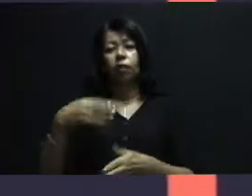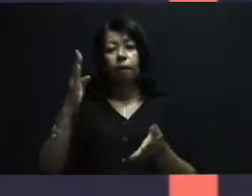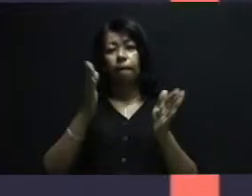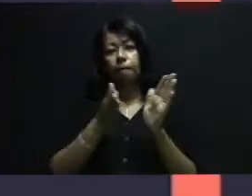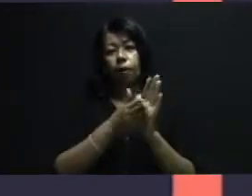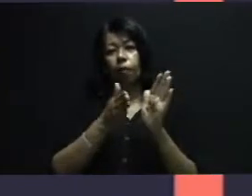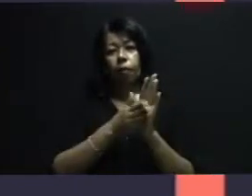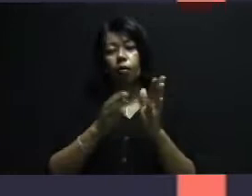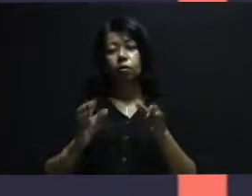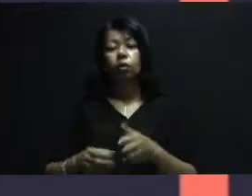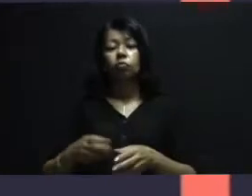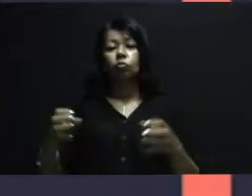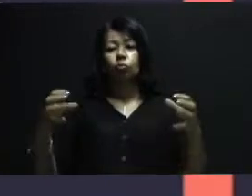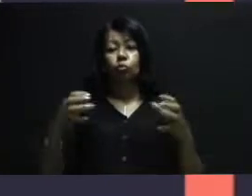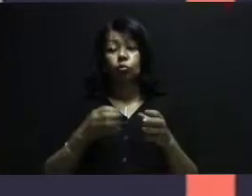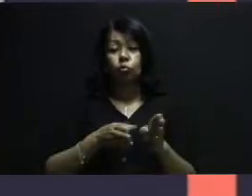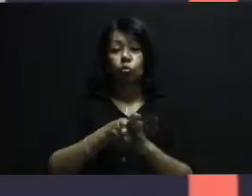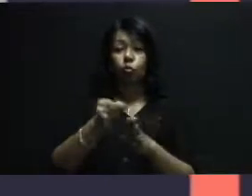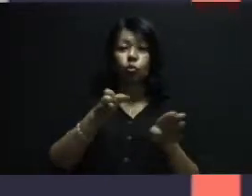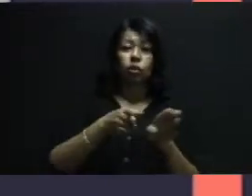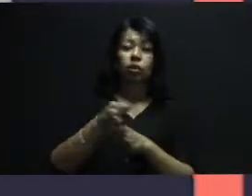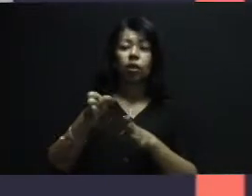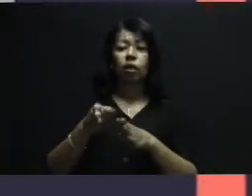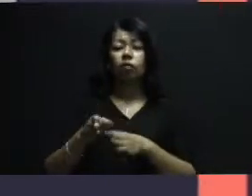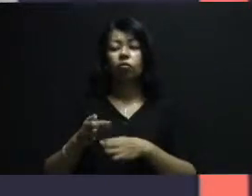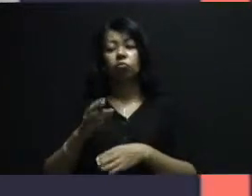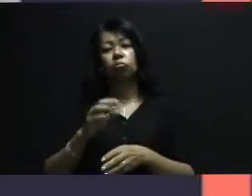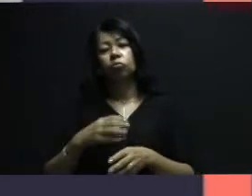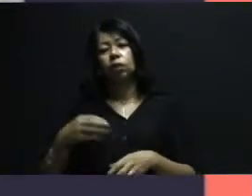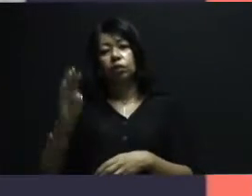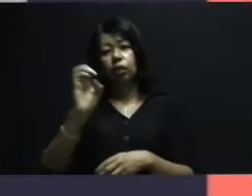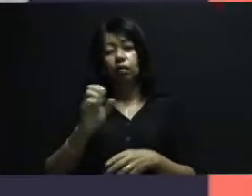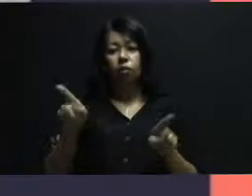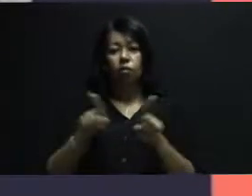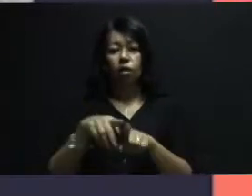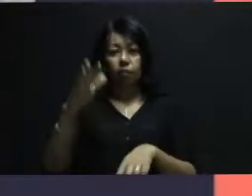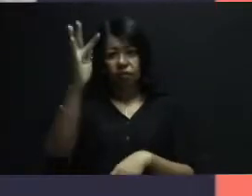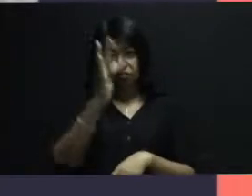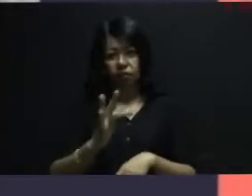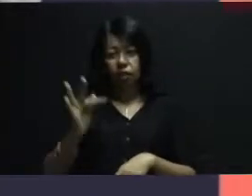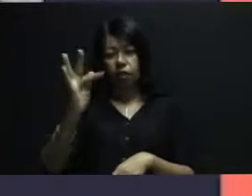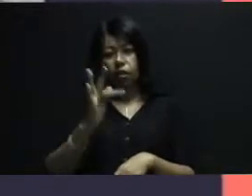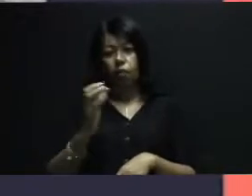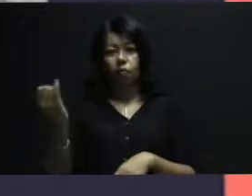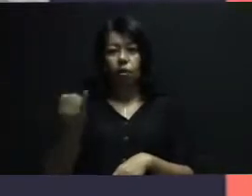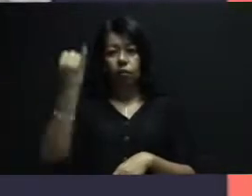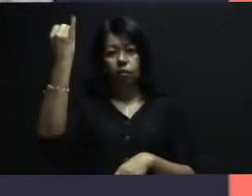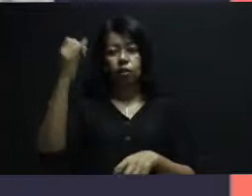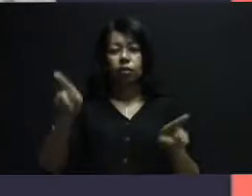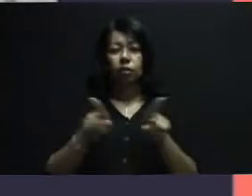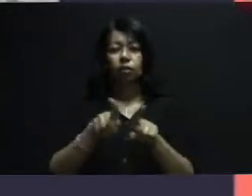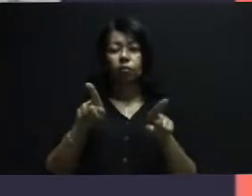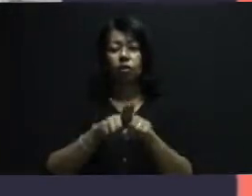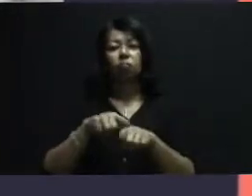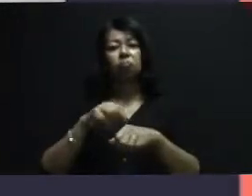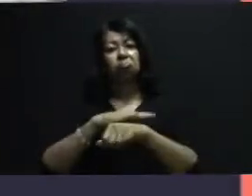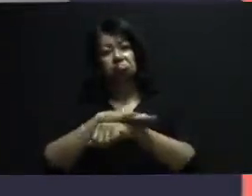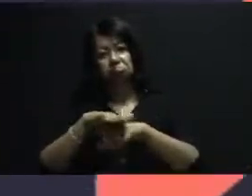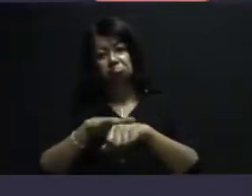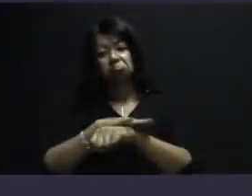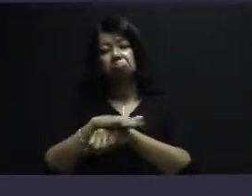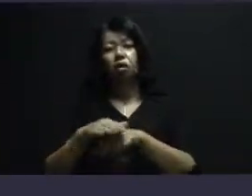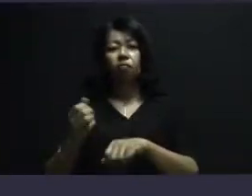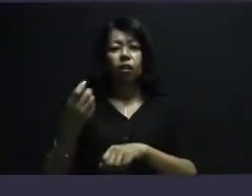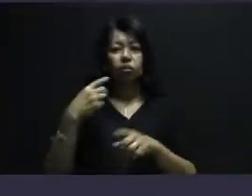e Regional de Educação Física. A ocasião, já de grande importância para a profissão, também foi palco para debates e